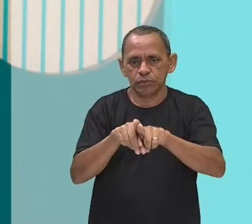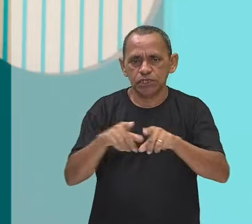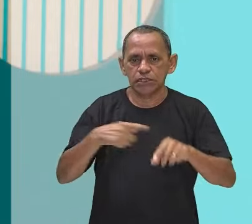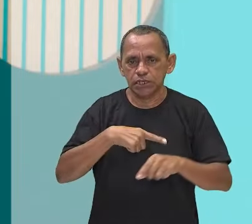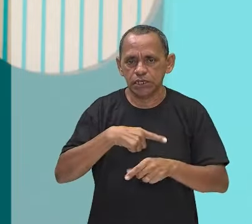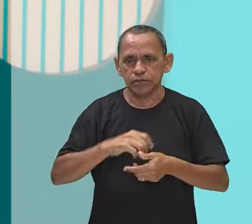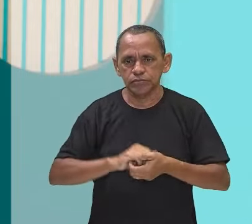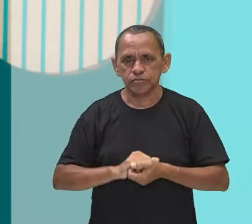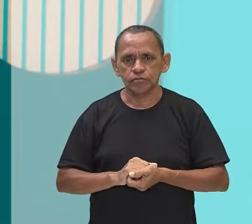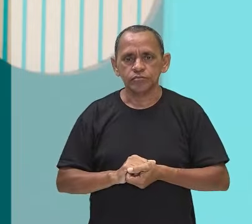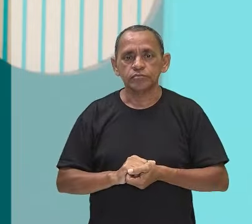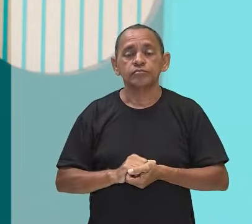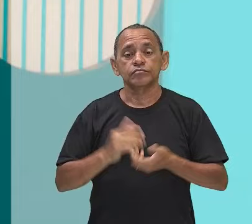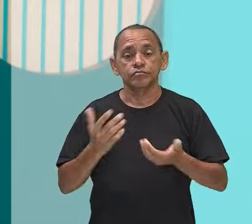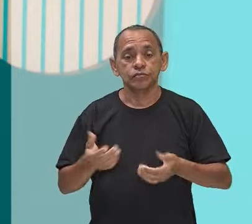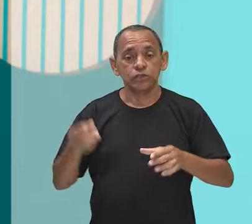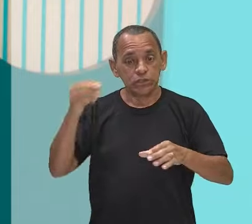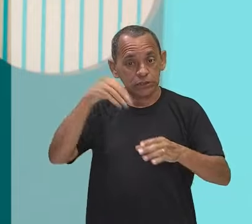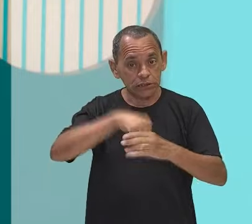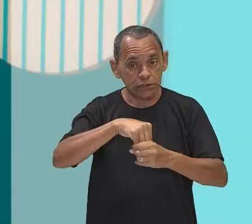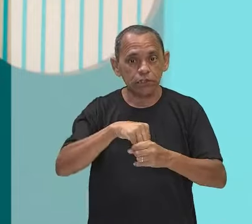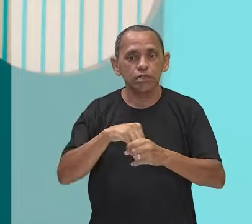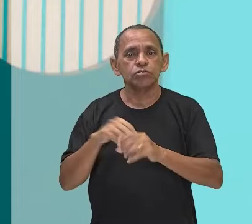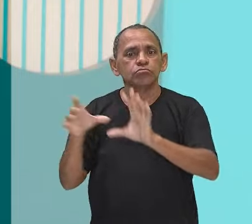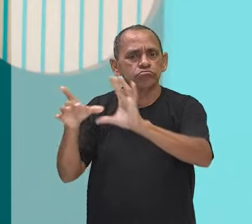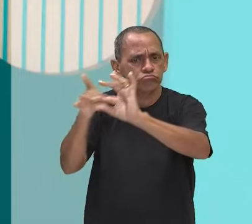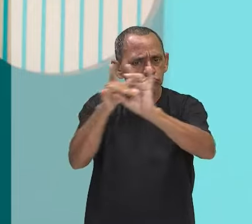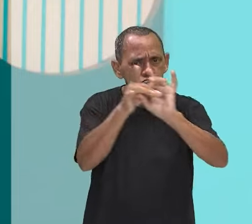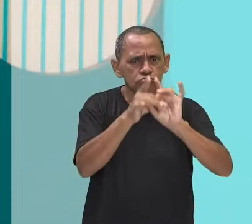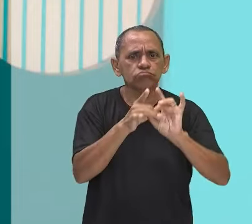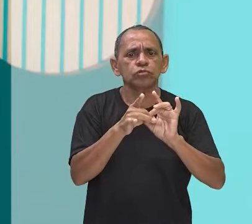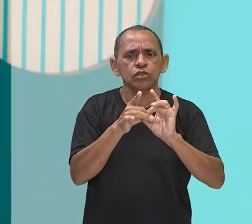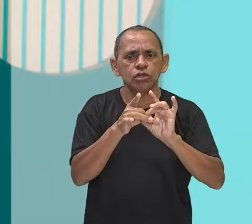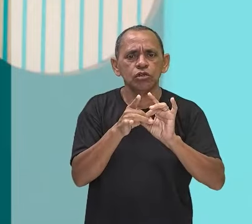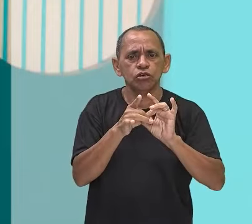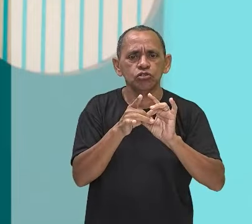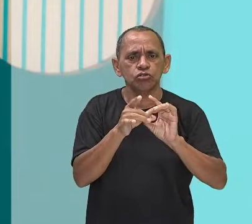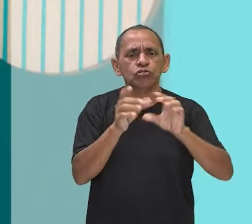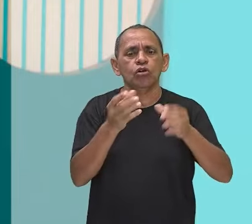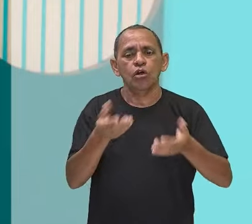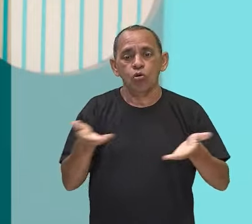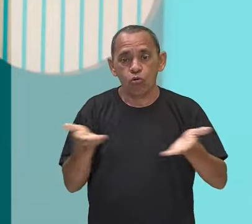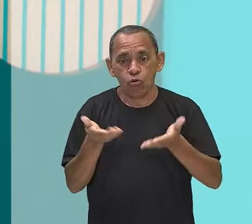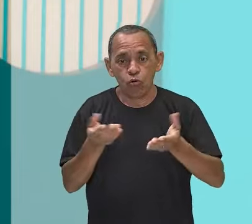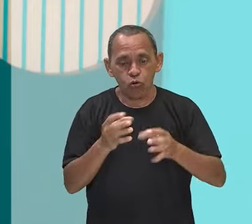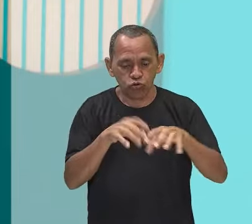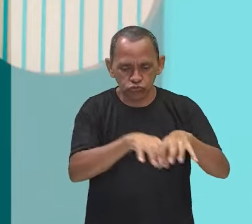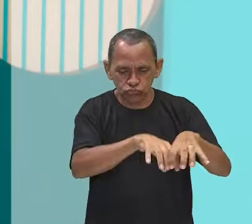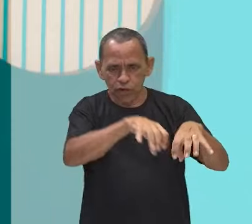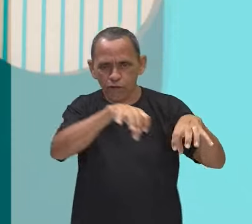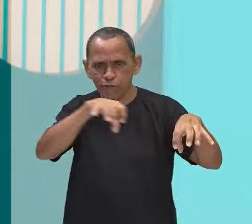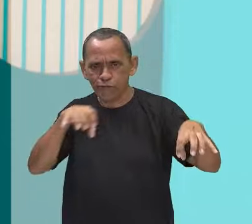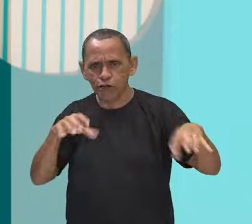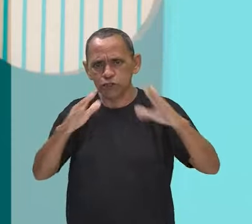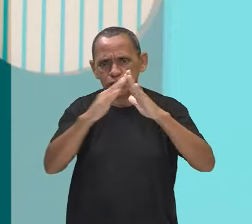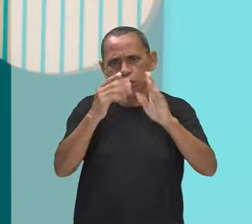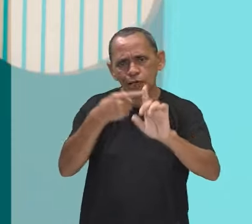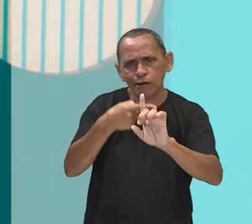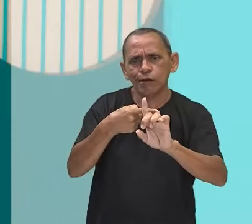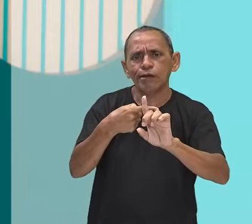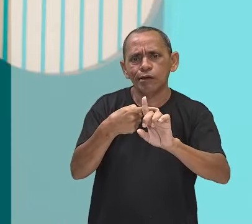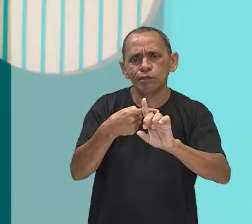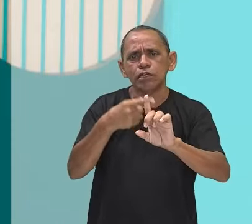aí, dentro desse contexto, como eu já vou estar um pouco afastada da igreja, dos ideais da igreja, ali com o iluminismo, dizendo, olha,